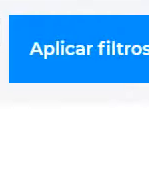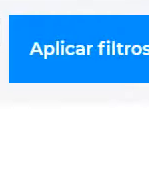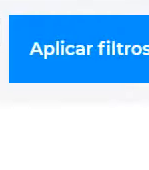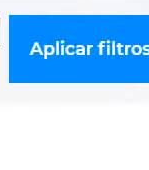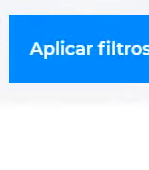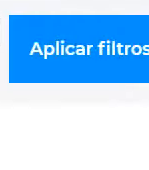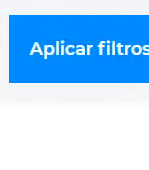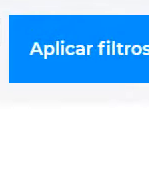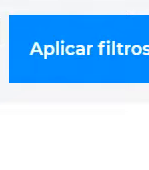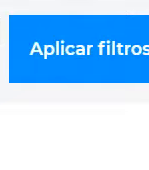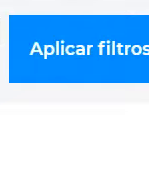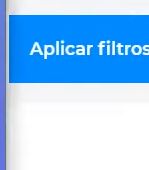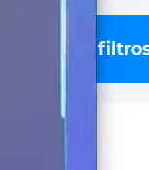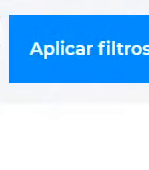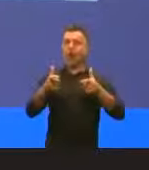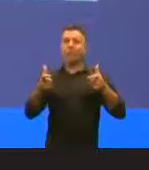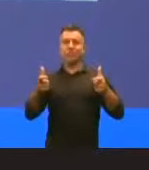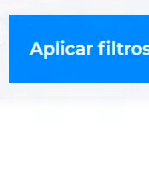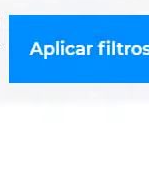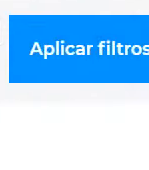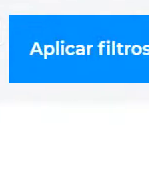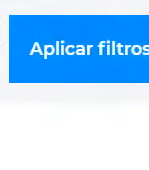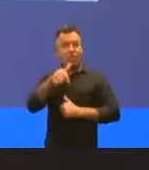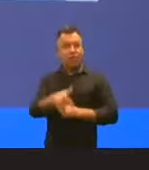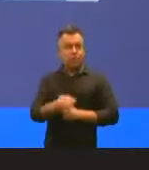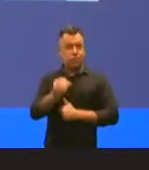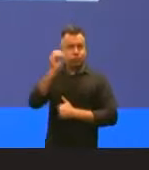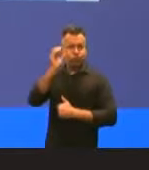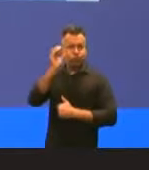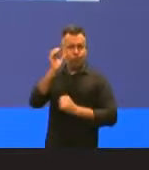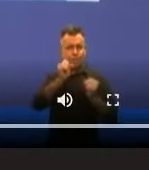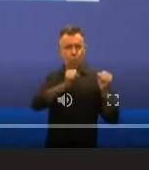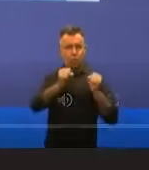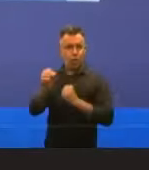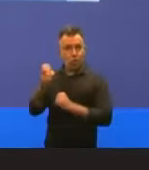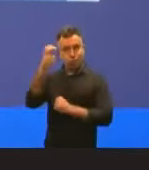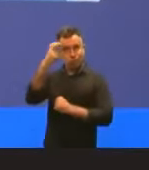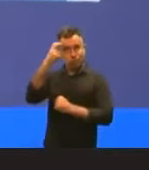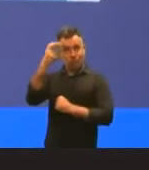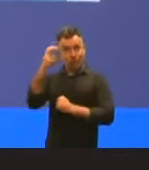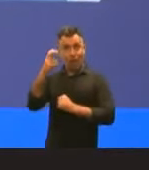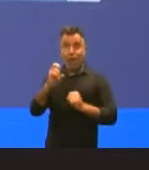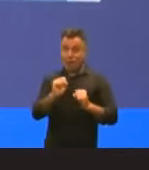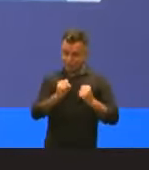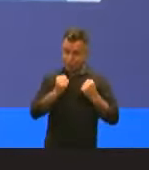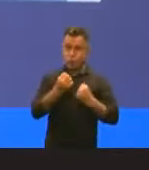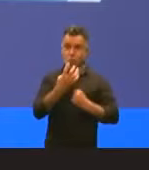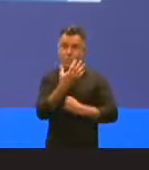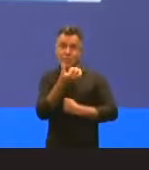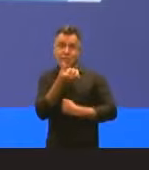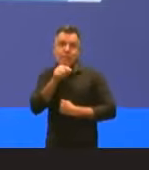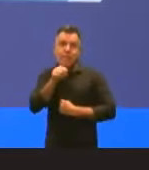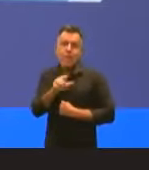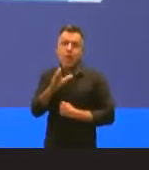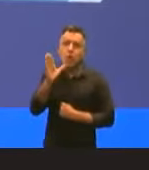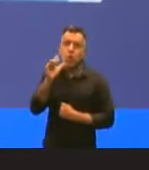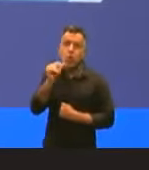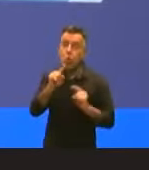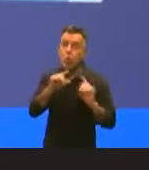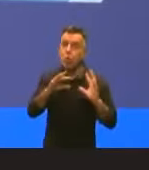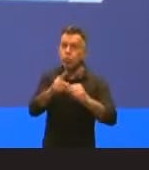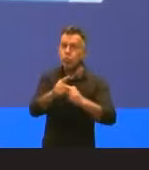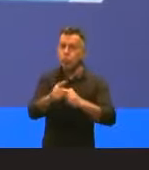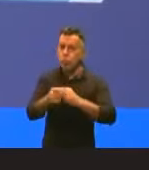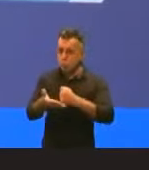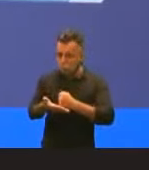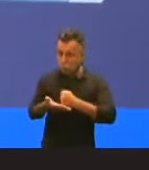aqui negócios que que não travou essa param de antiga aqui, ó. surgir. Agora Depois, uma sim. cultura poderosa e a força dos 46 mil colaboradores, tudo isso